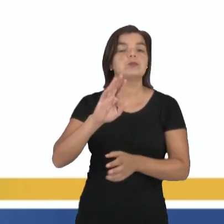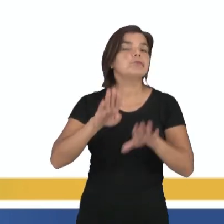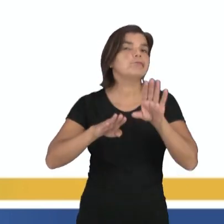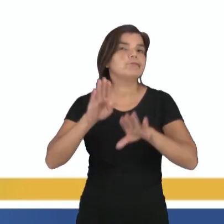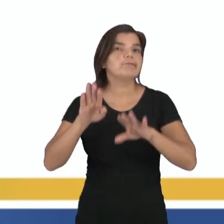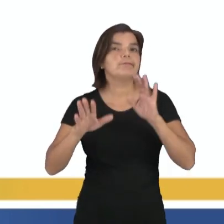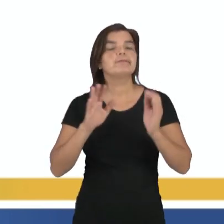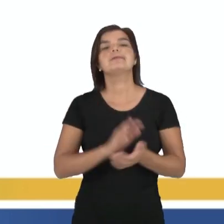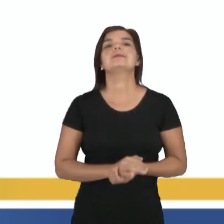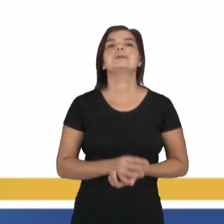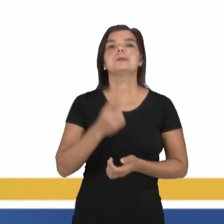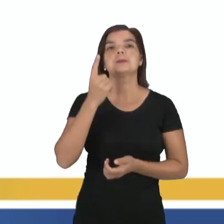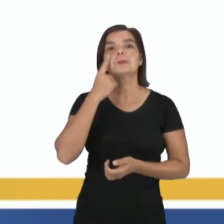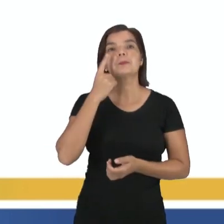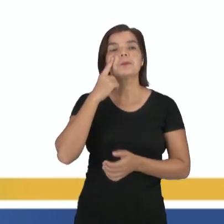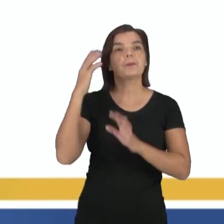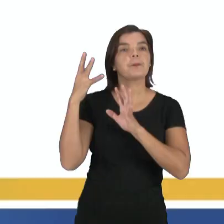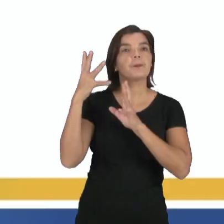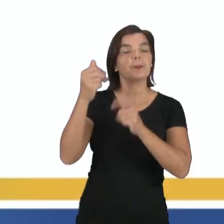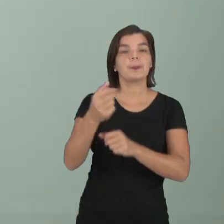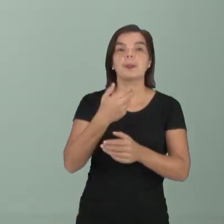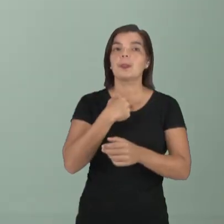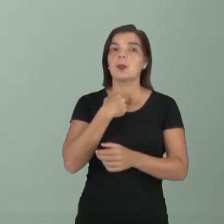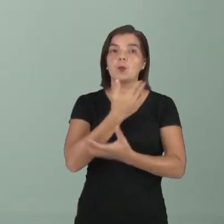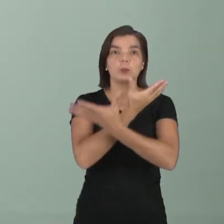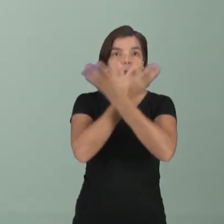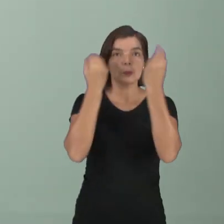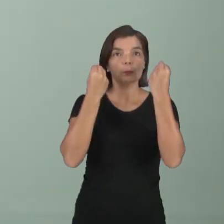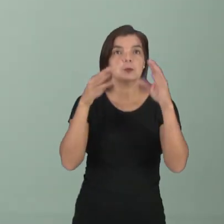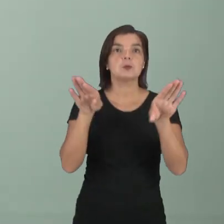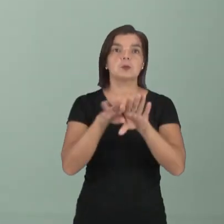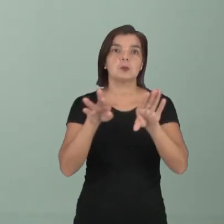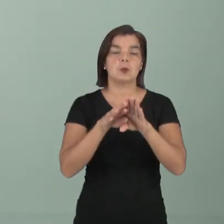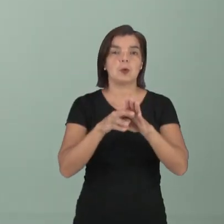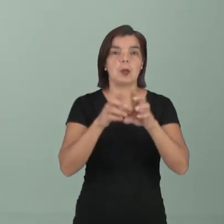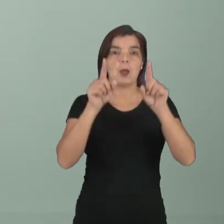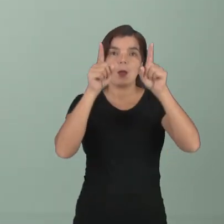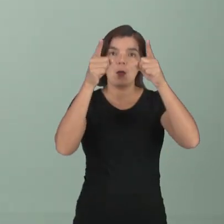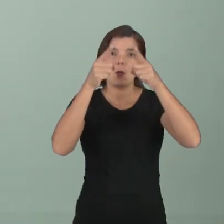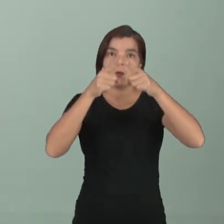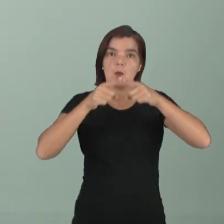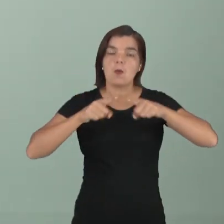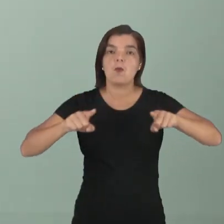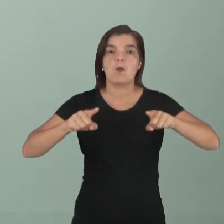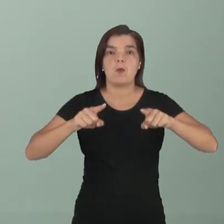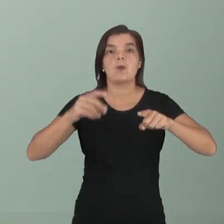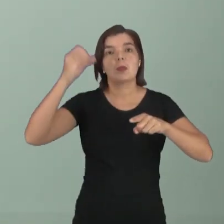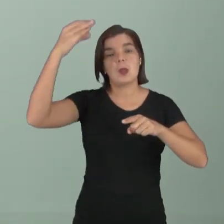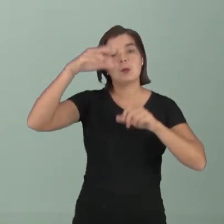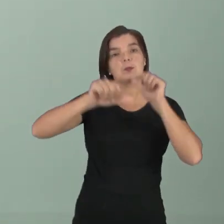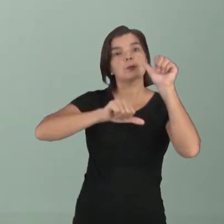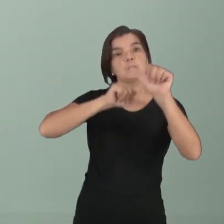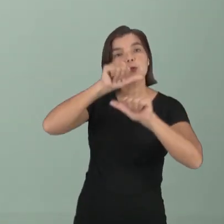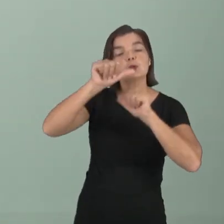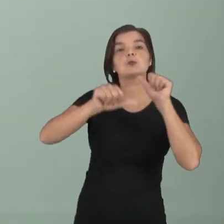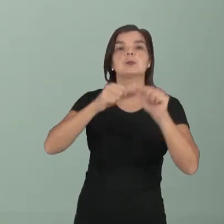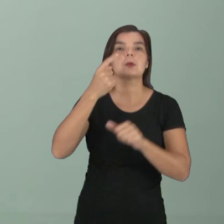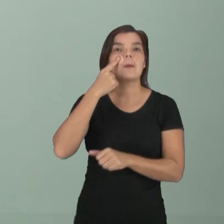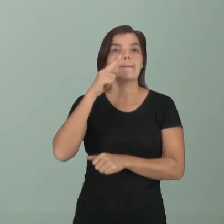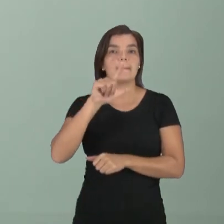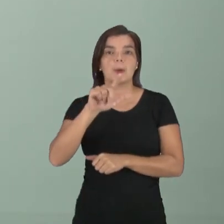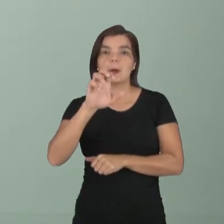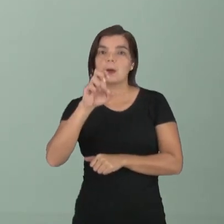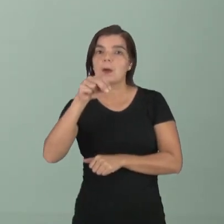lente é. Então, revisando aí, você não pode esquecer que refração é aquele desvio, quando a luz muda de meio. E aí, se a gente pega a